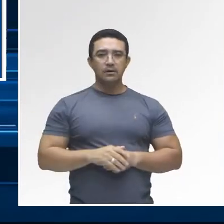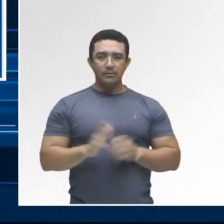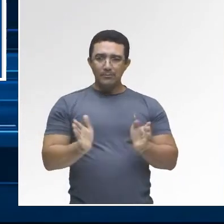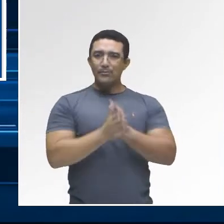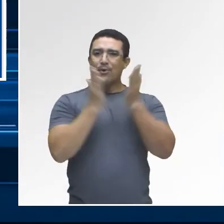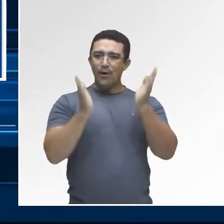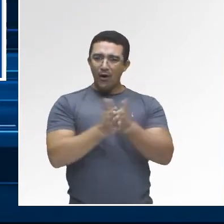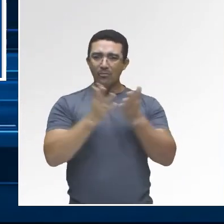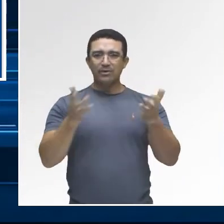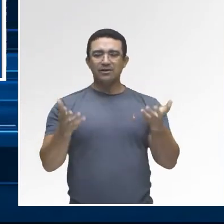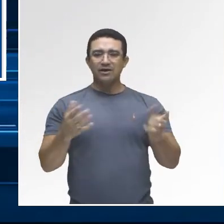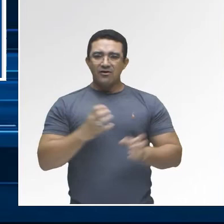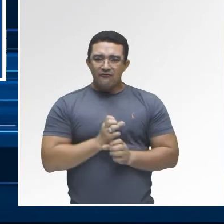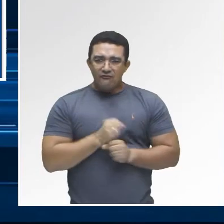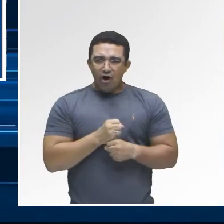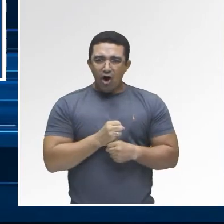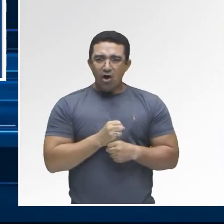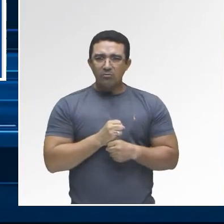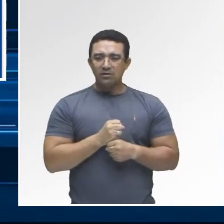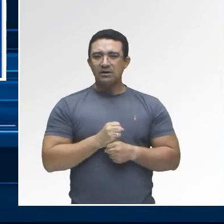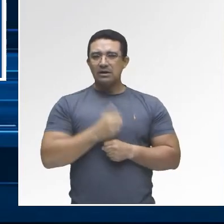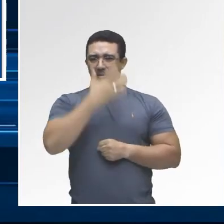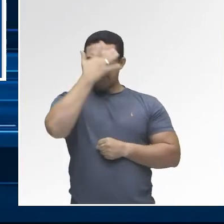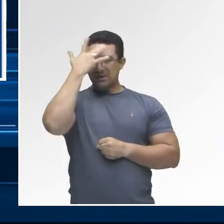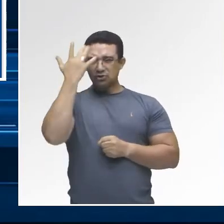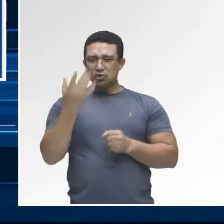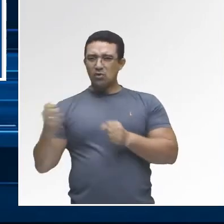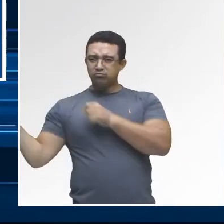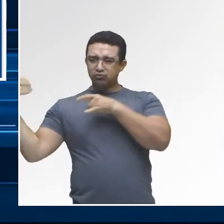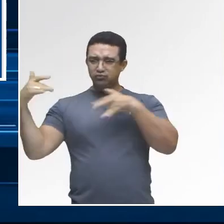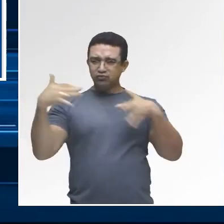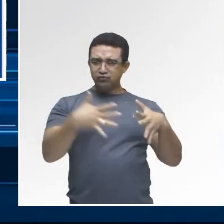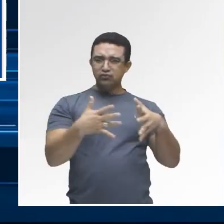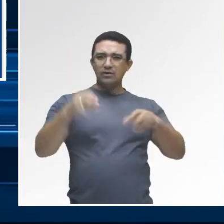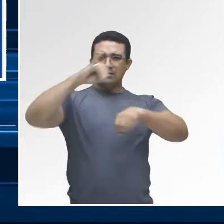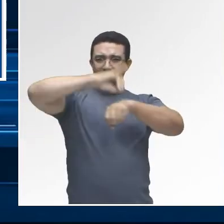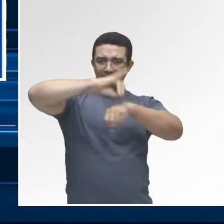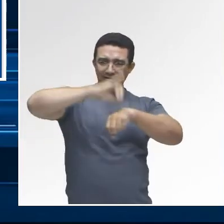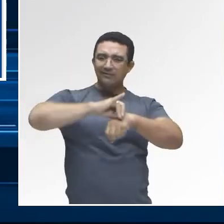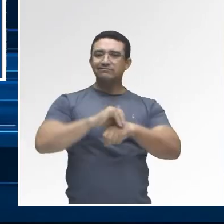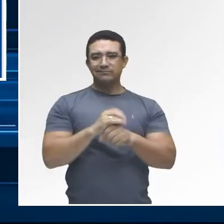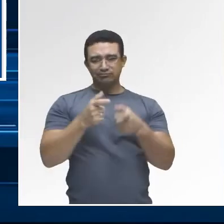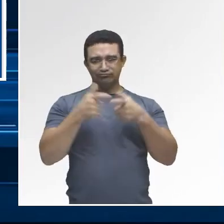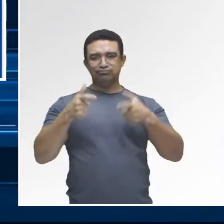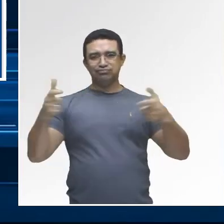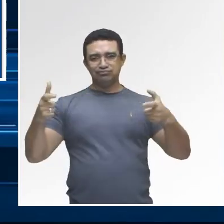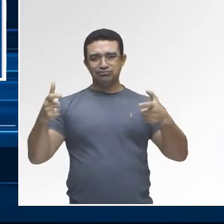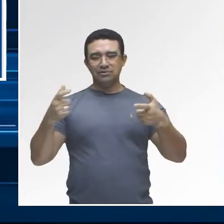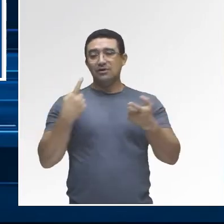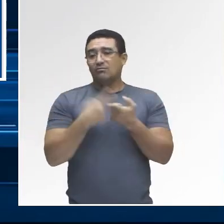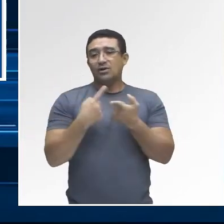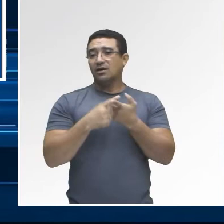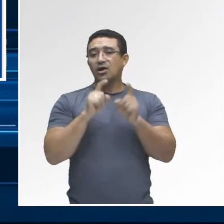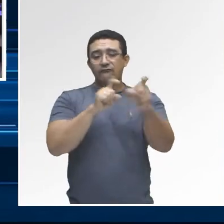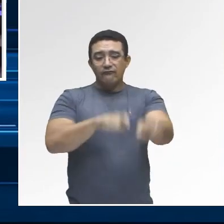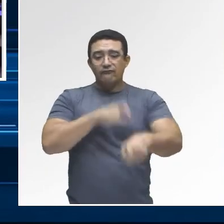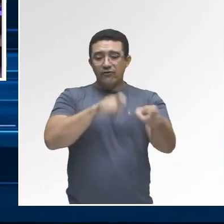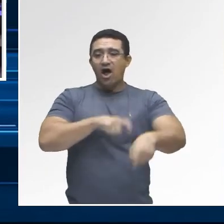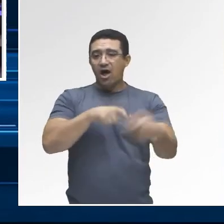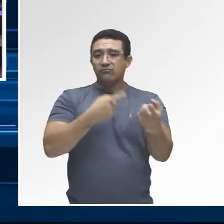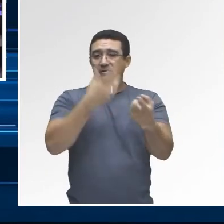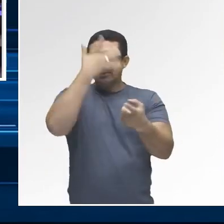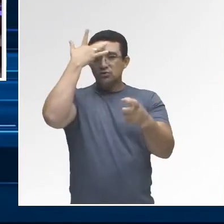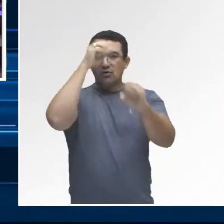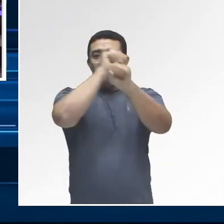o êxodo rural também. Isso está diretamente ligado ao que eu acabei de falar. Os plebeus não têm o que fazer no campo, gente. Os